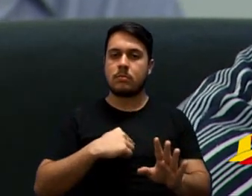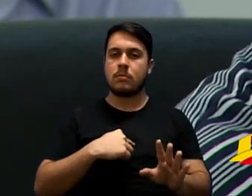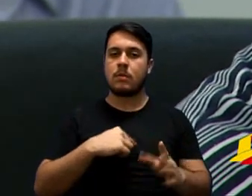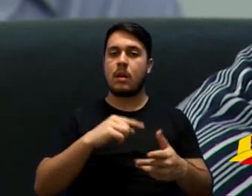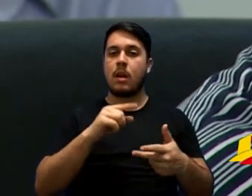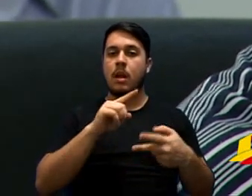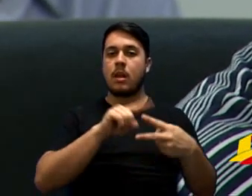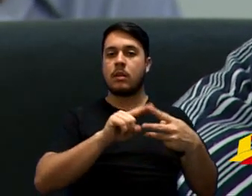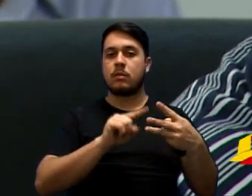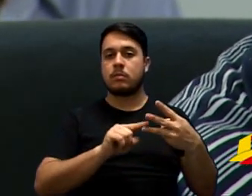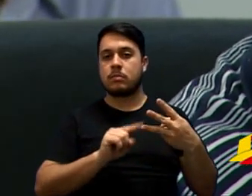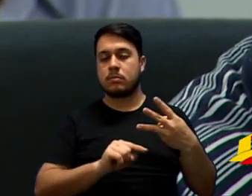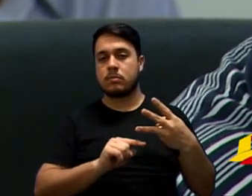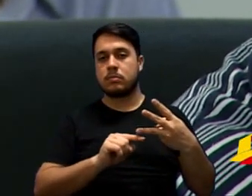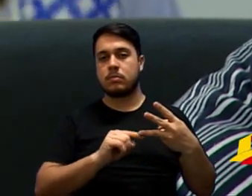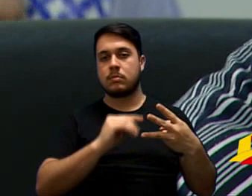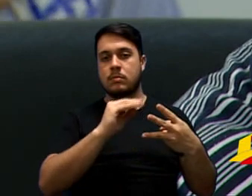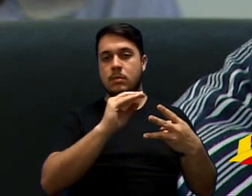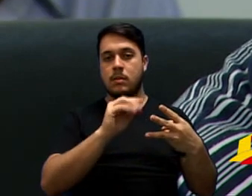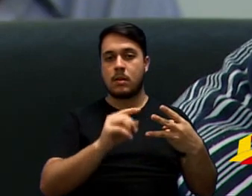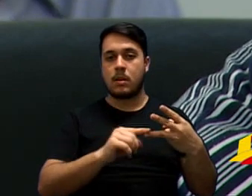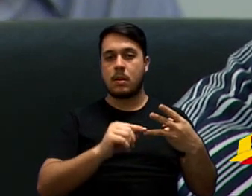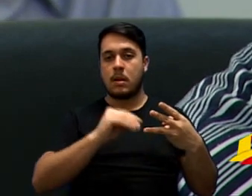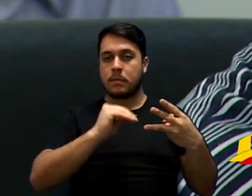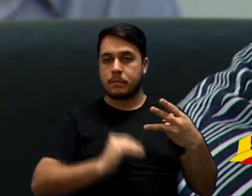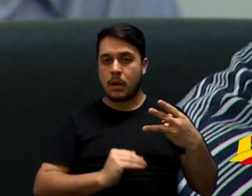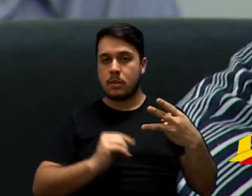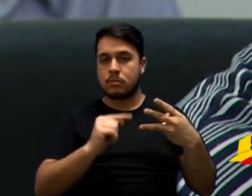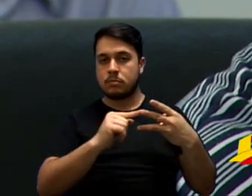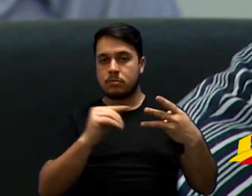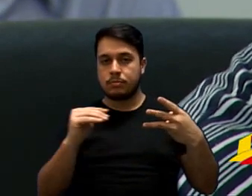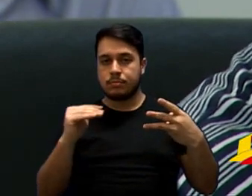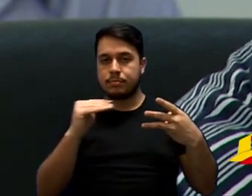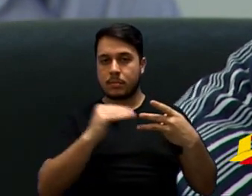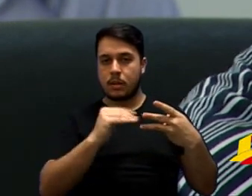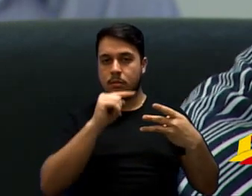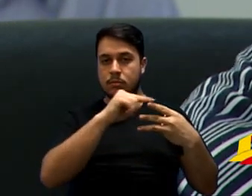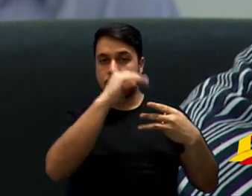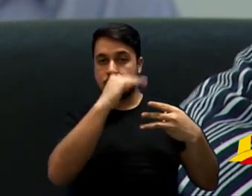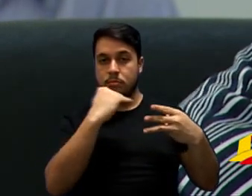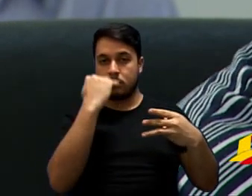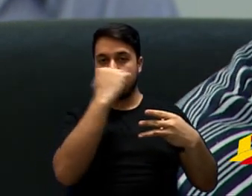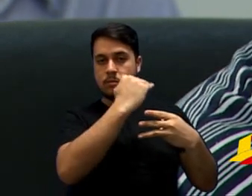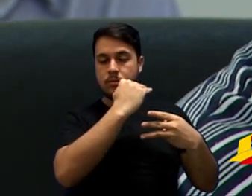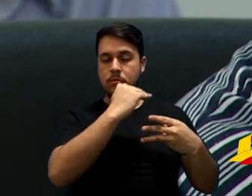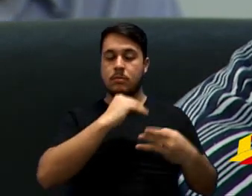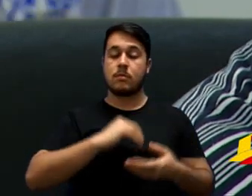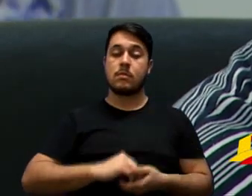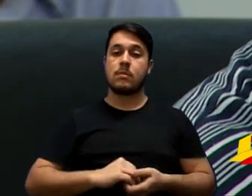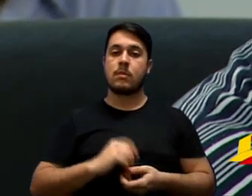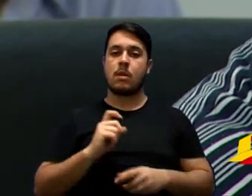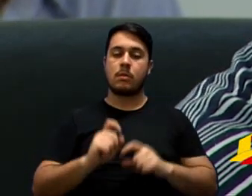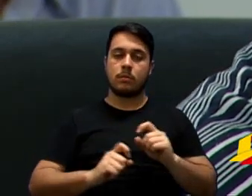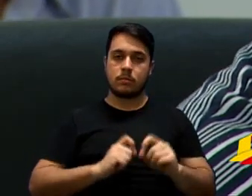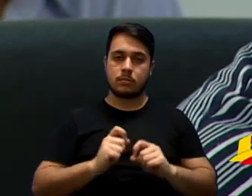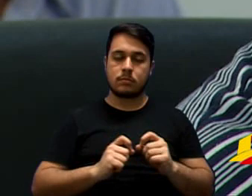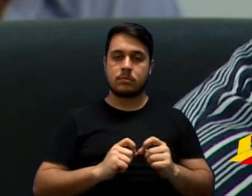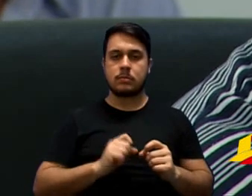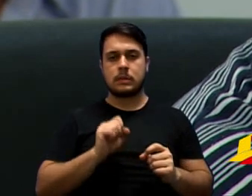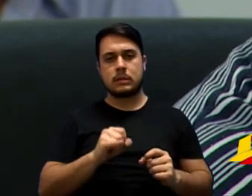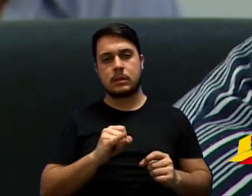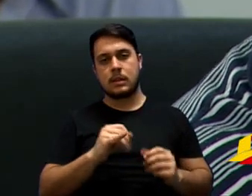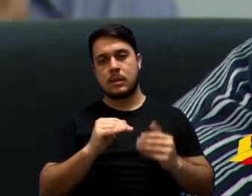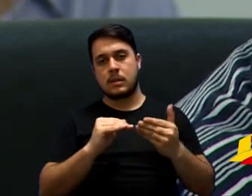impacto dependendo da estrutura do município da secretaria do corpo técnico é definido ser baixo impacto